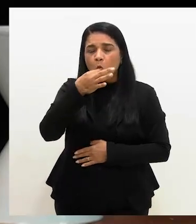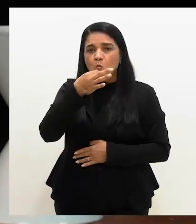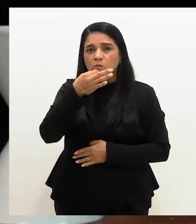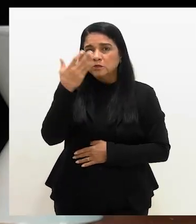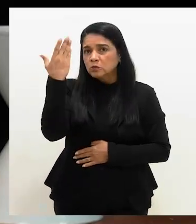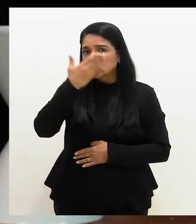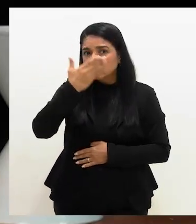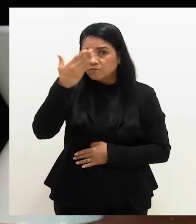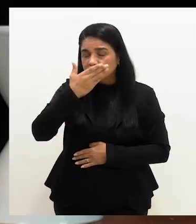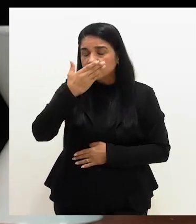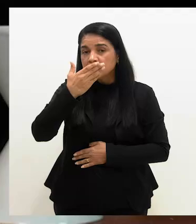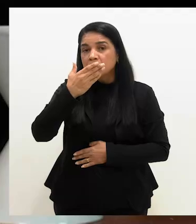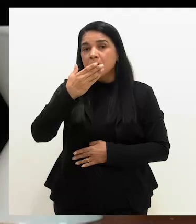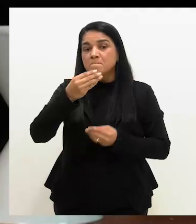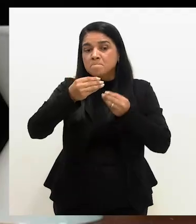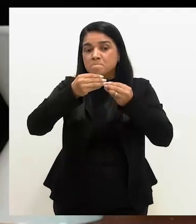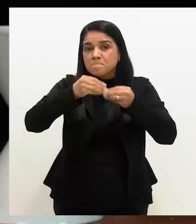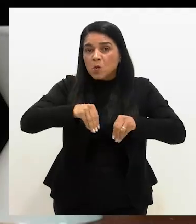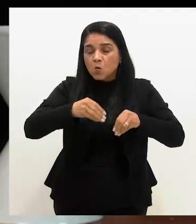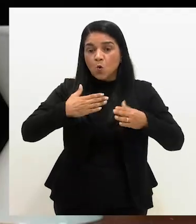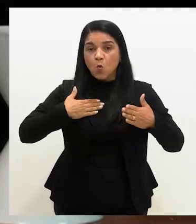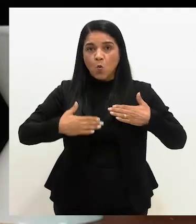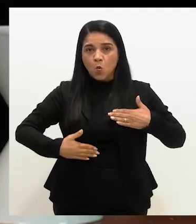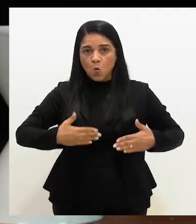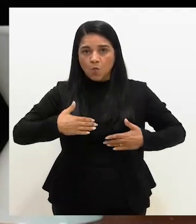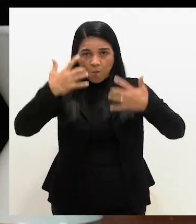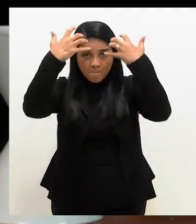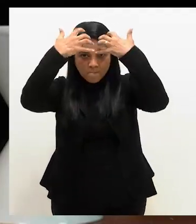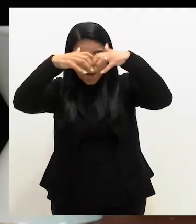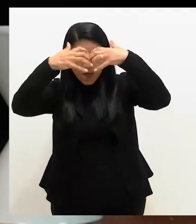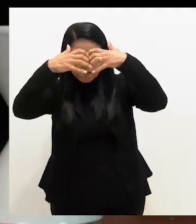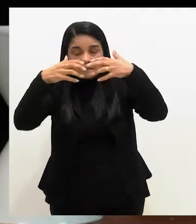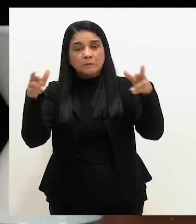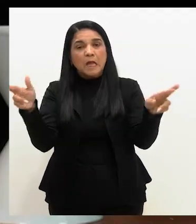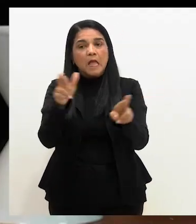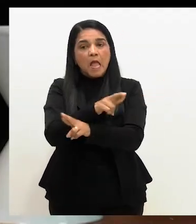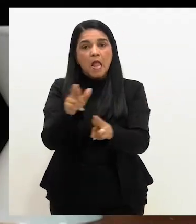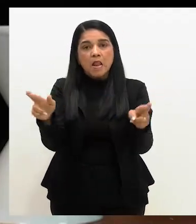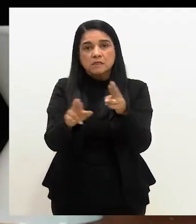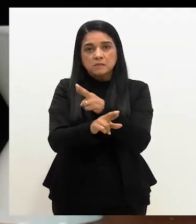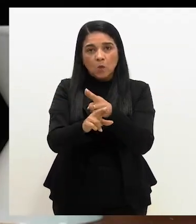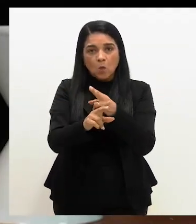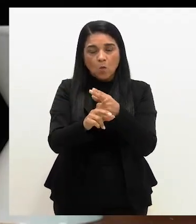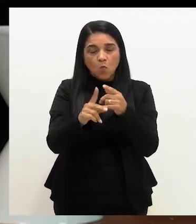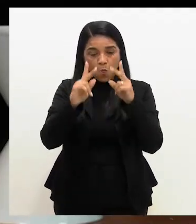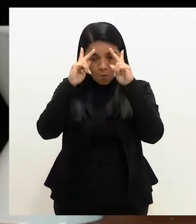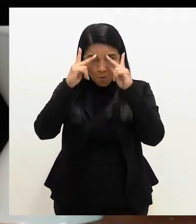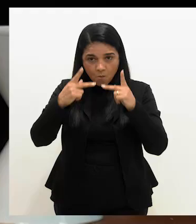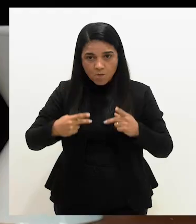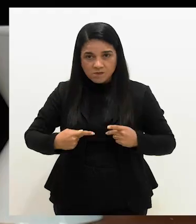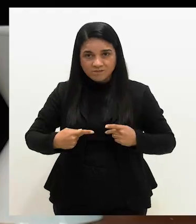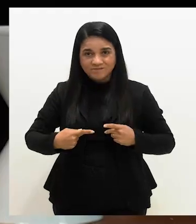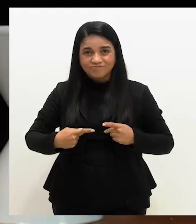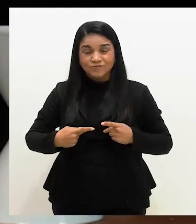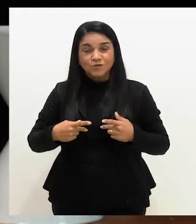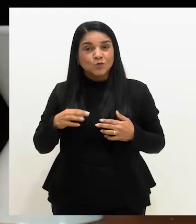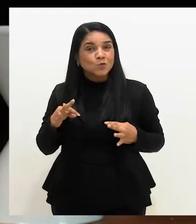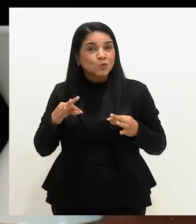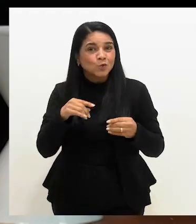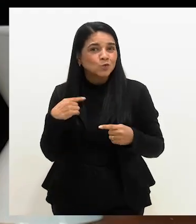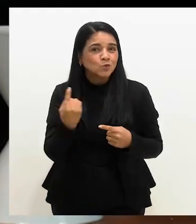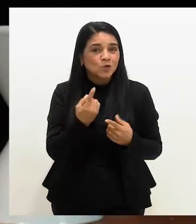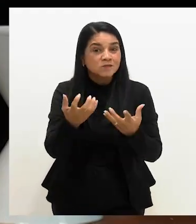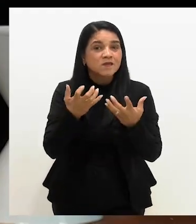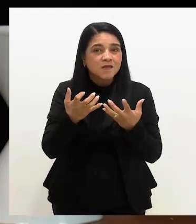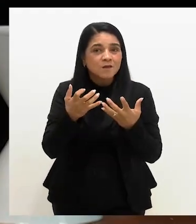ter efeitos poderosíssimos no corpo, na mente e até nas relações humanas. Porque, no fundo, todo mundo quer a mesma